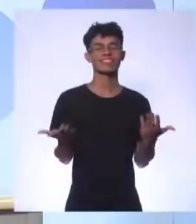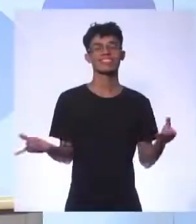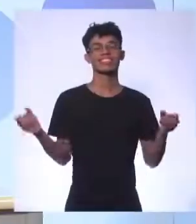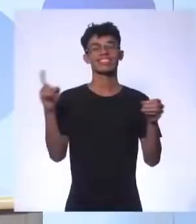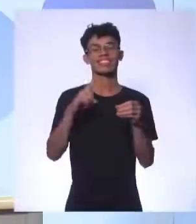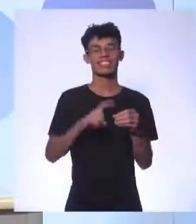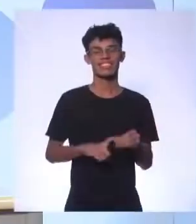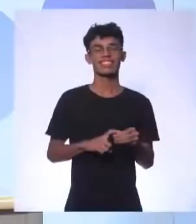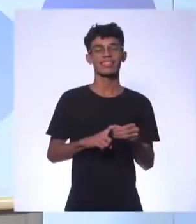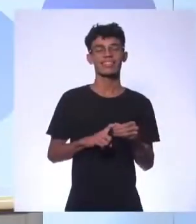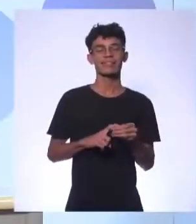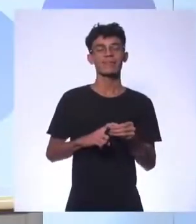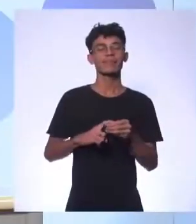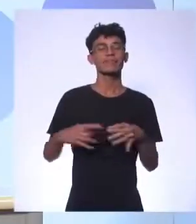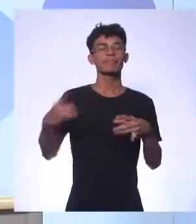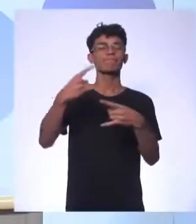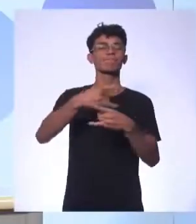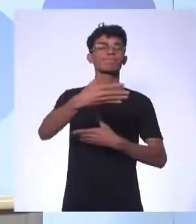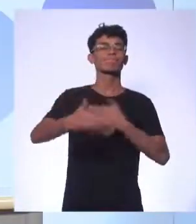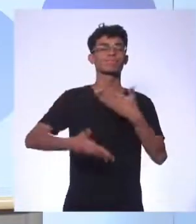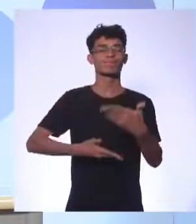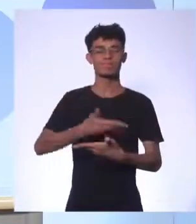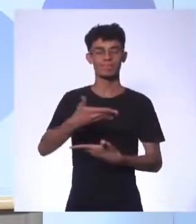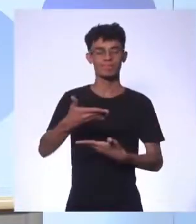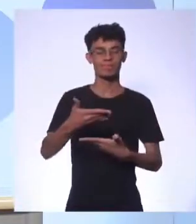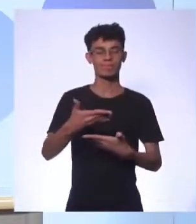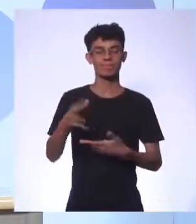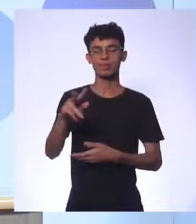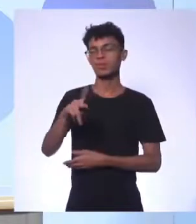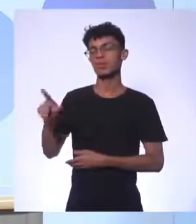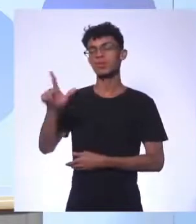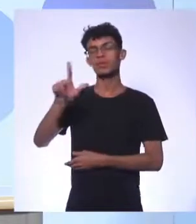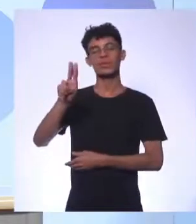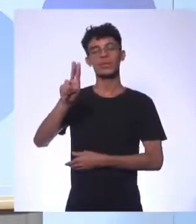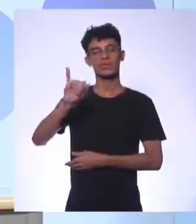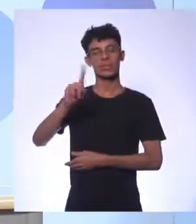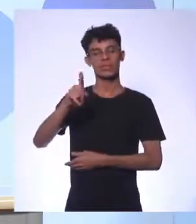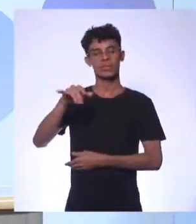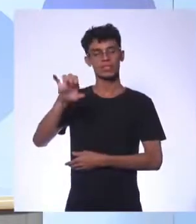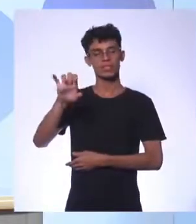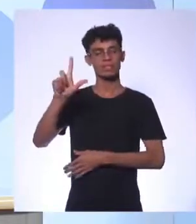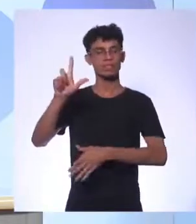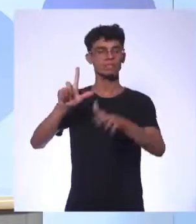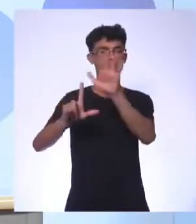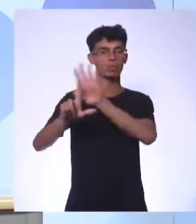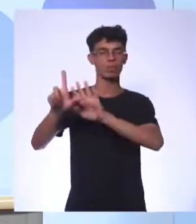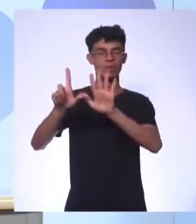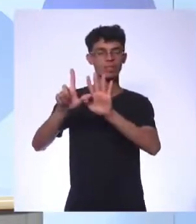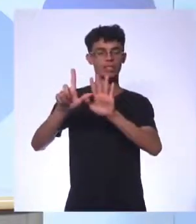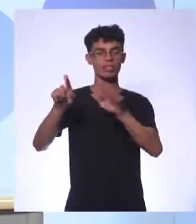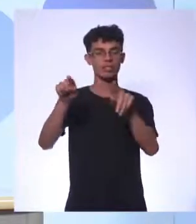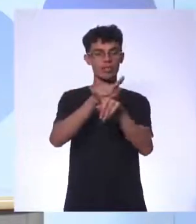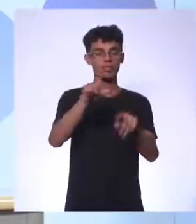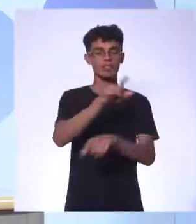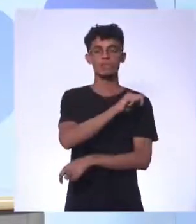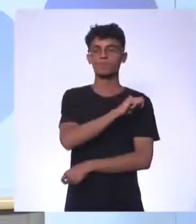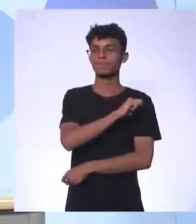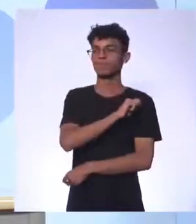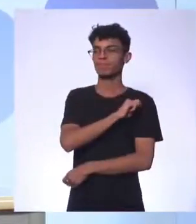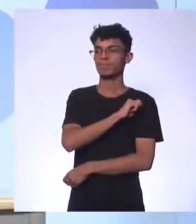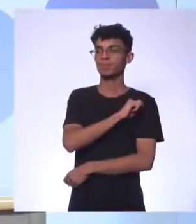voltamos para a interação. E, professora Luíse, a imagem que o estudante ele